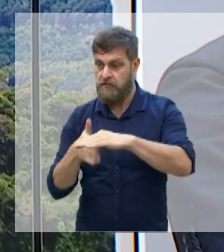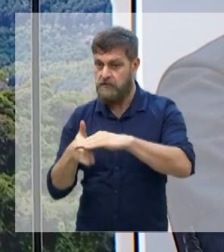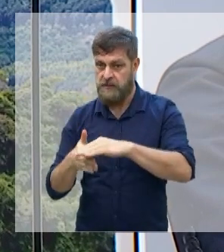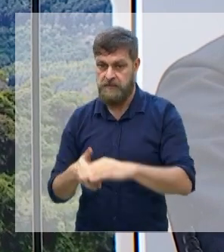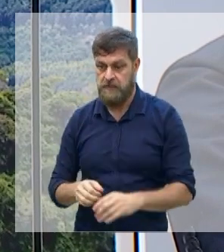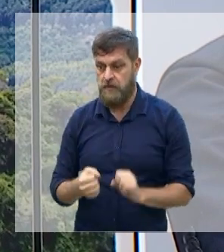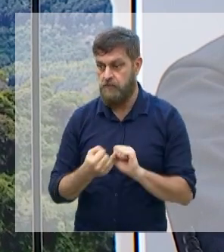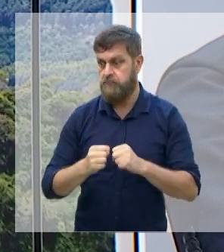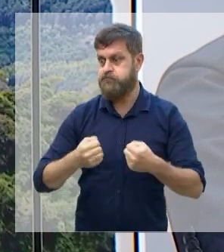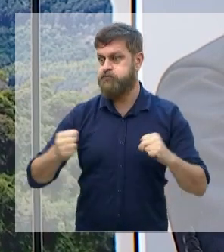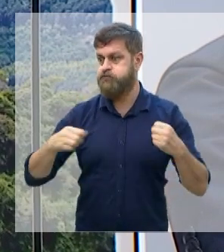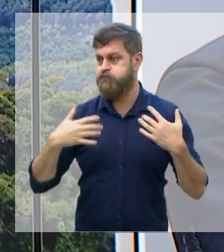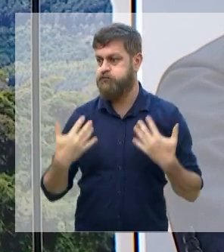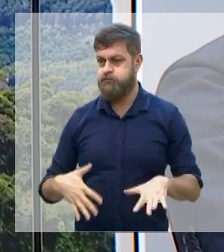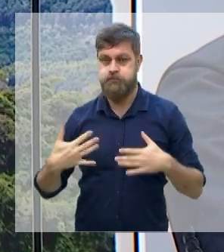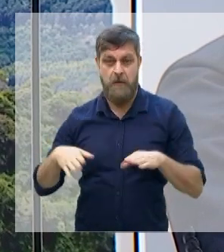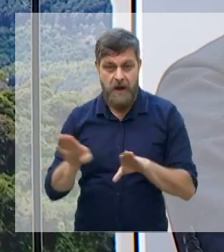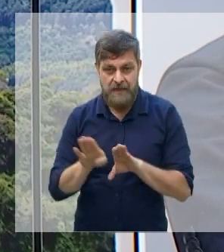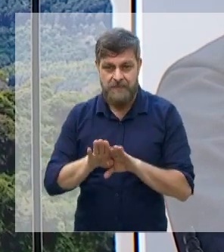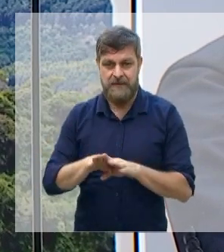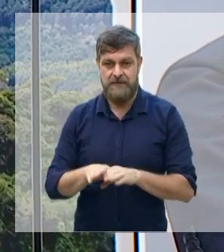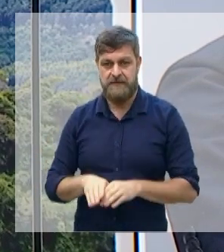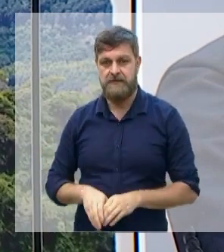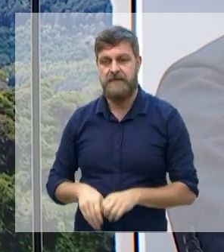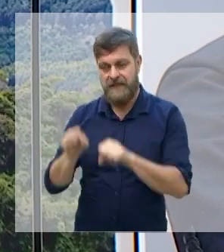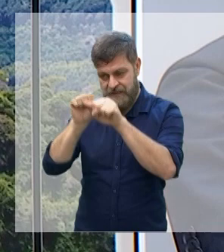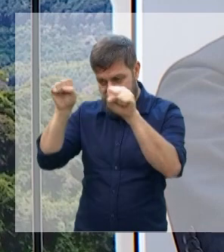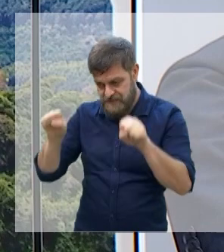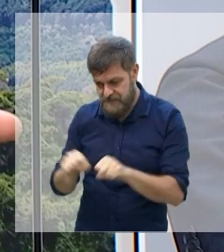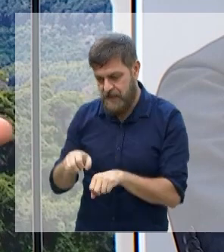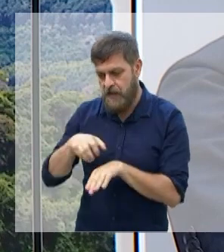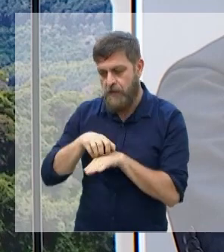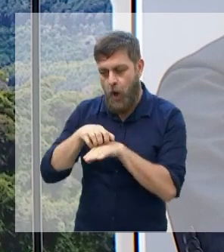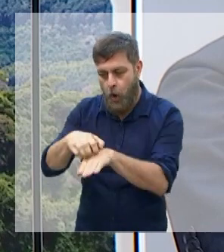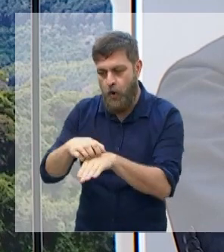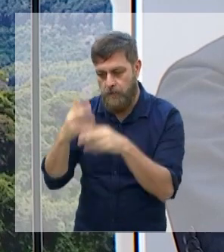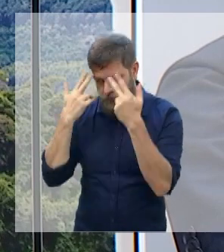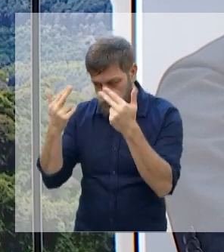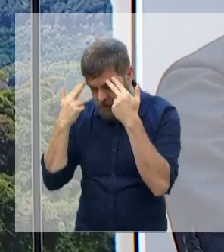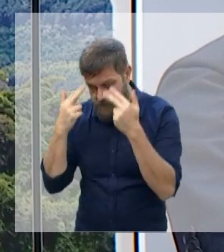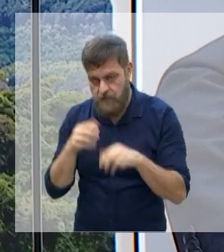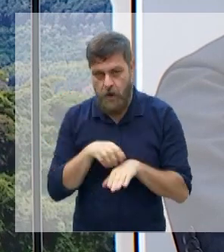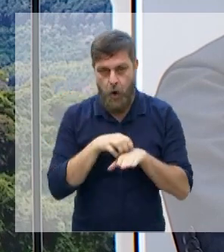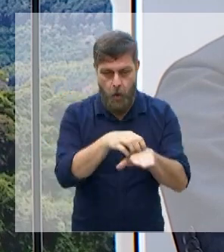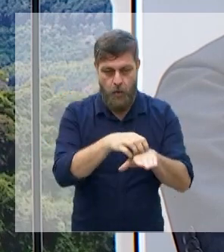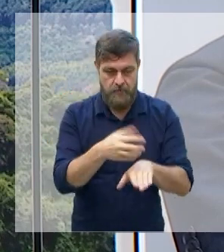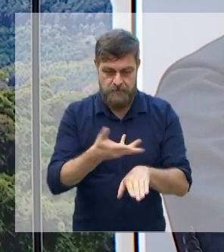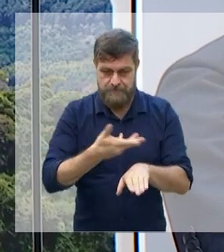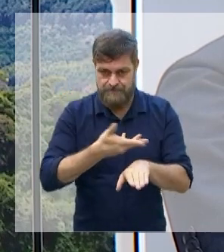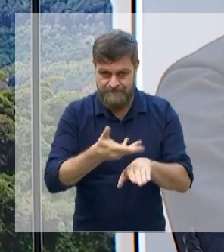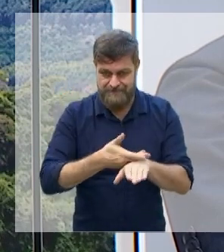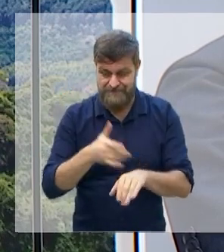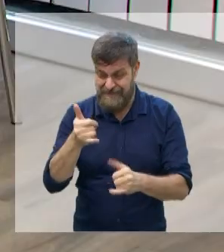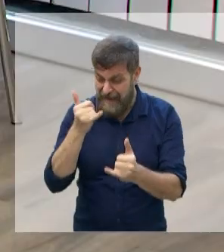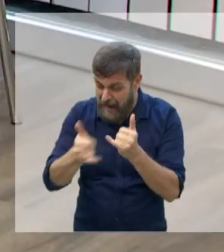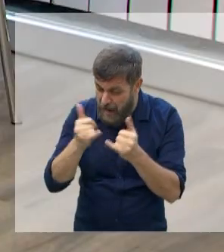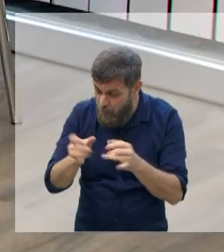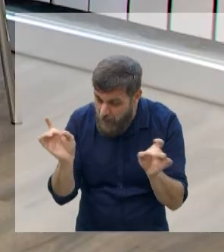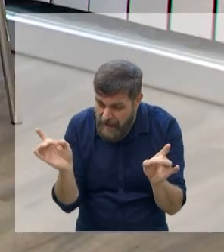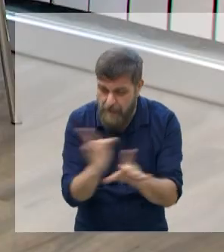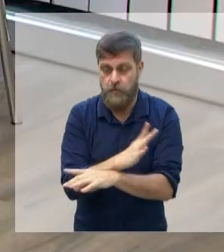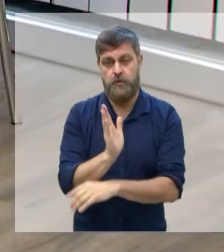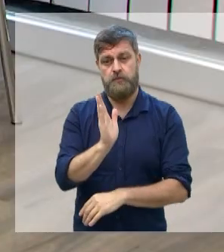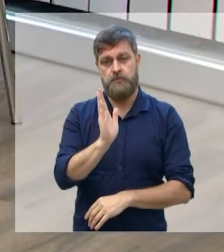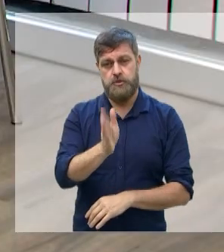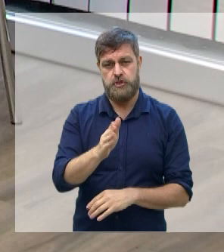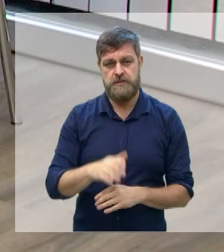terminal grande que vai também ter linhas e uma convencional linhas de bt já está em obras e está quase pronta esse terminal inclusive a